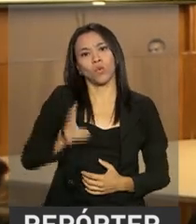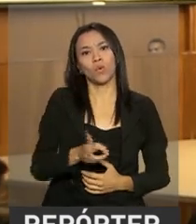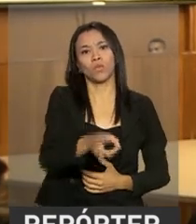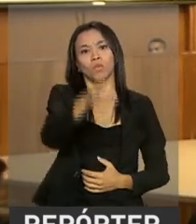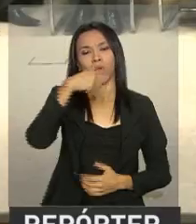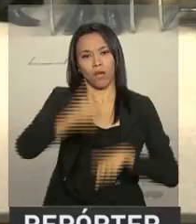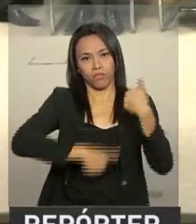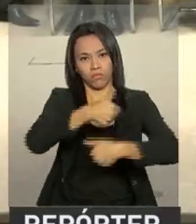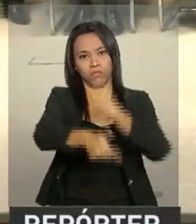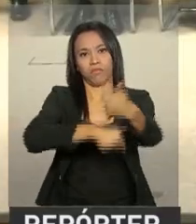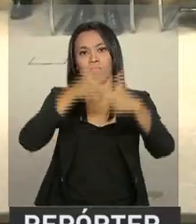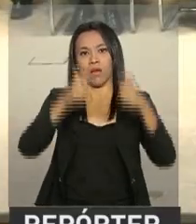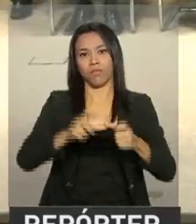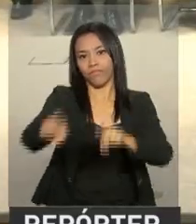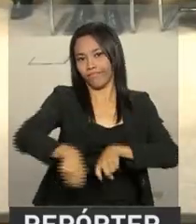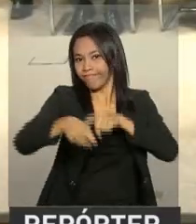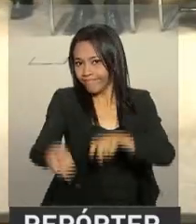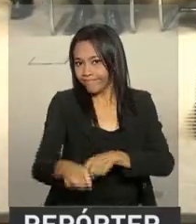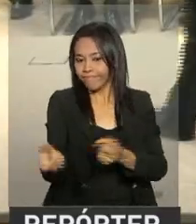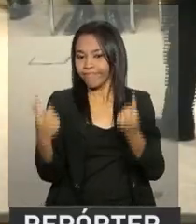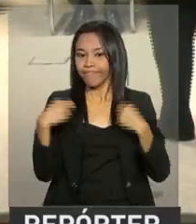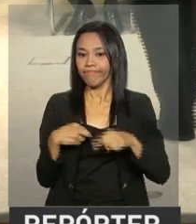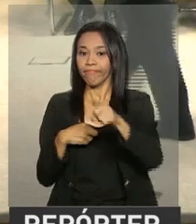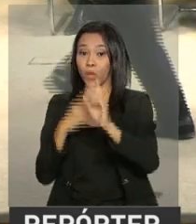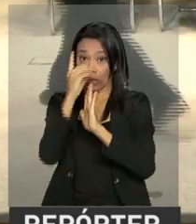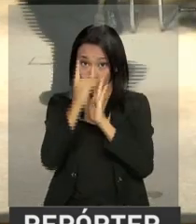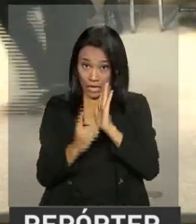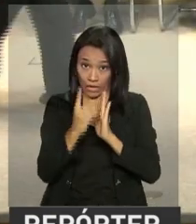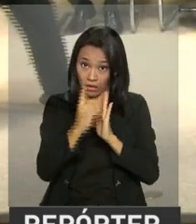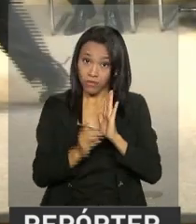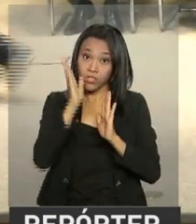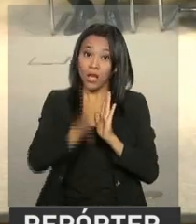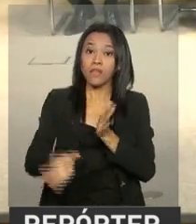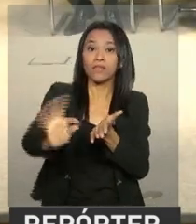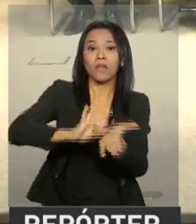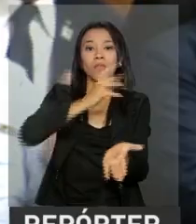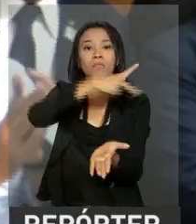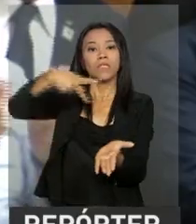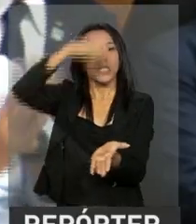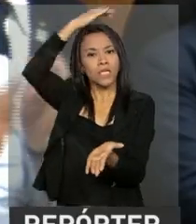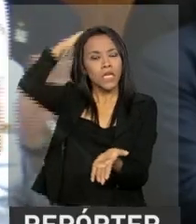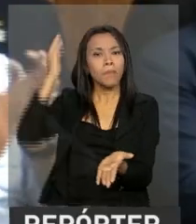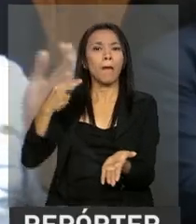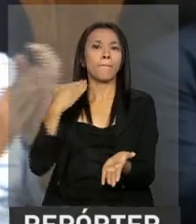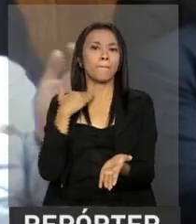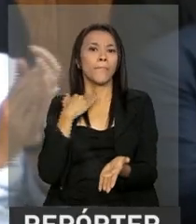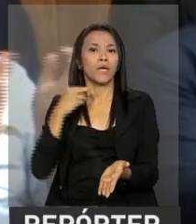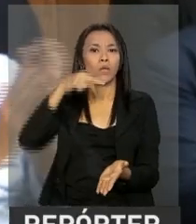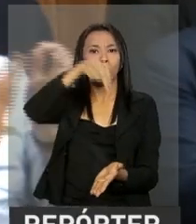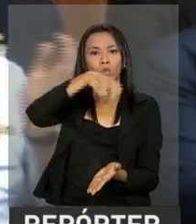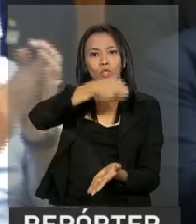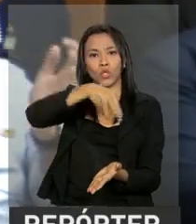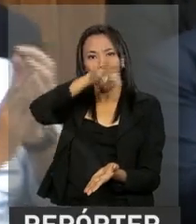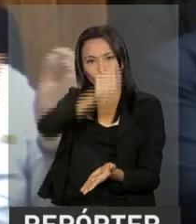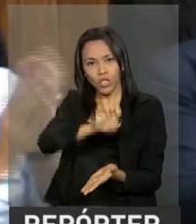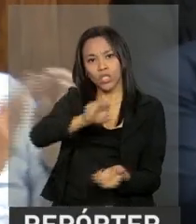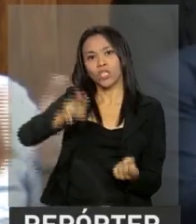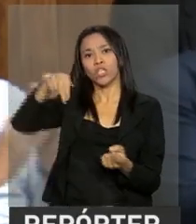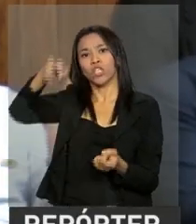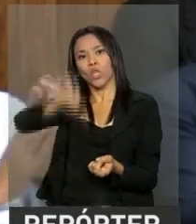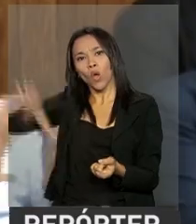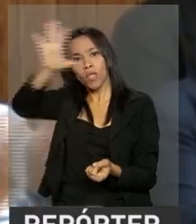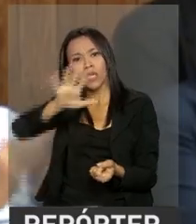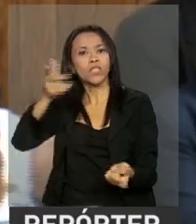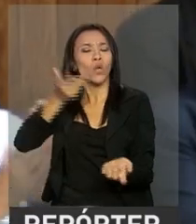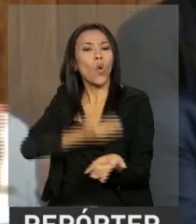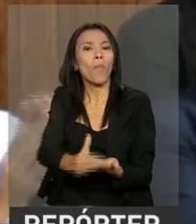nossas atividades, né? Um decreto assinado pelo presidente Michel Temer permite que bancos do Norte e Nordeste comecem a renegociar os